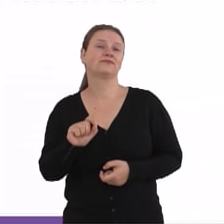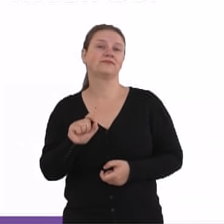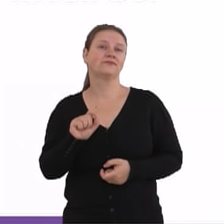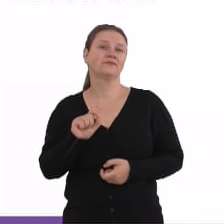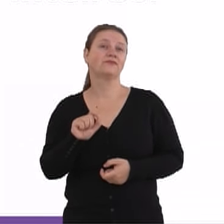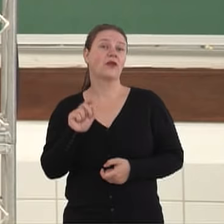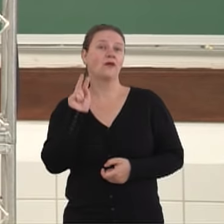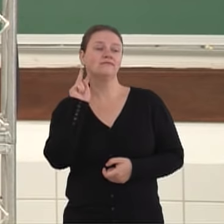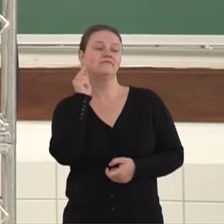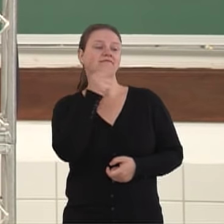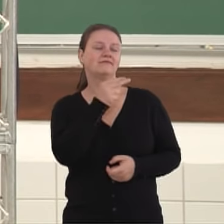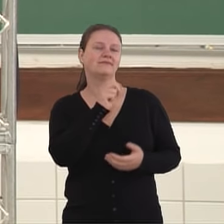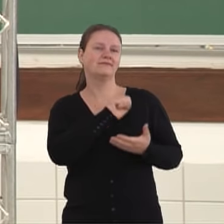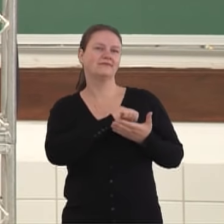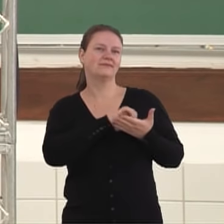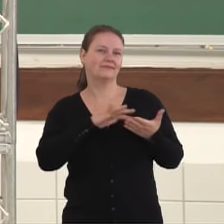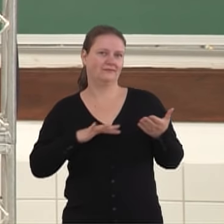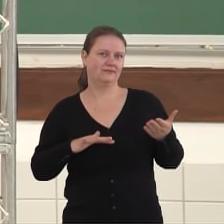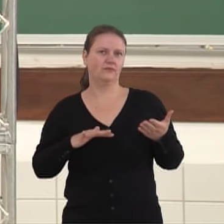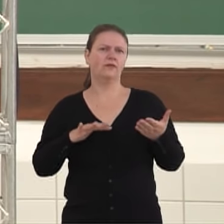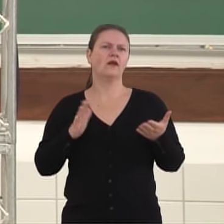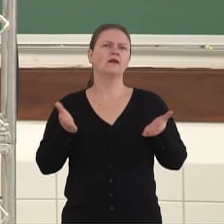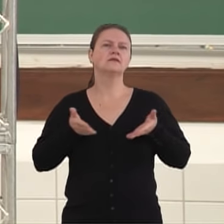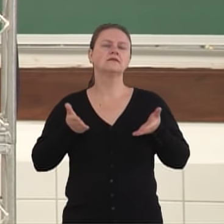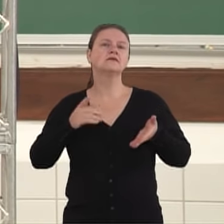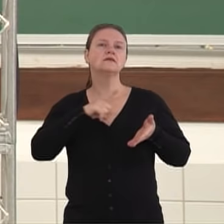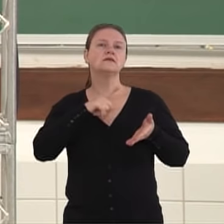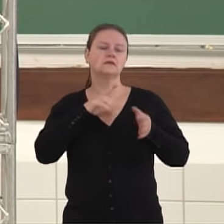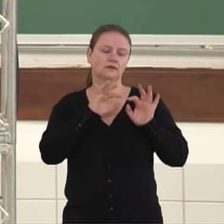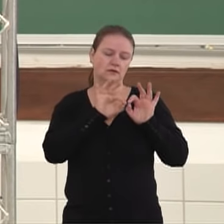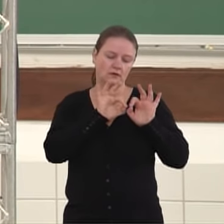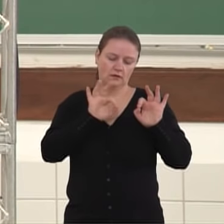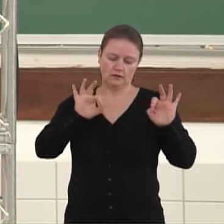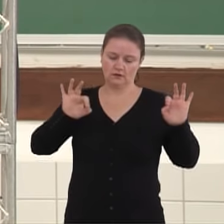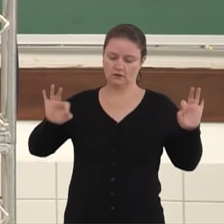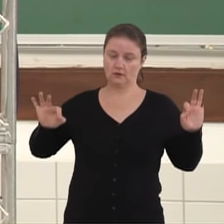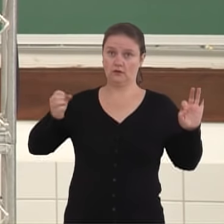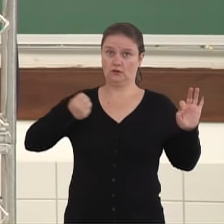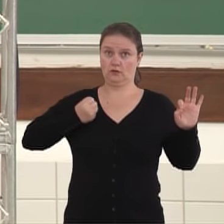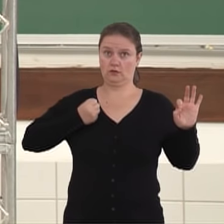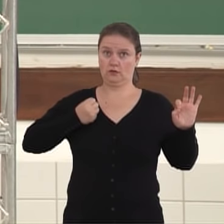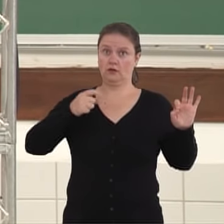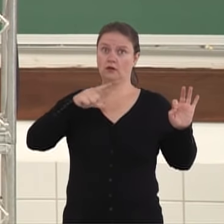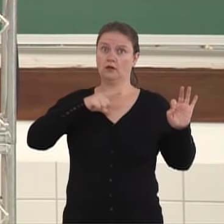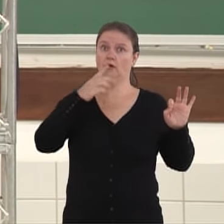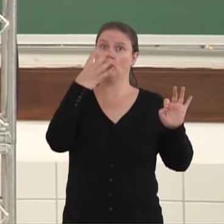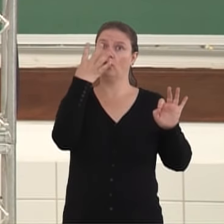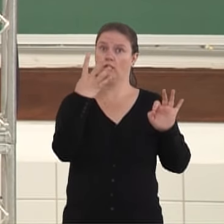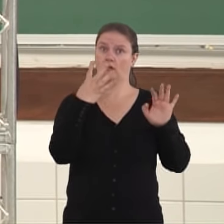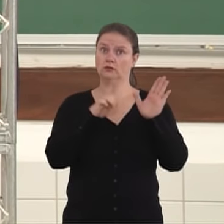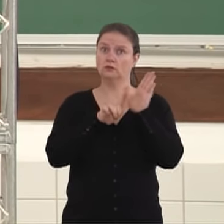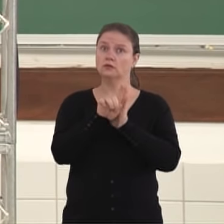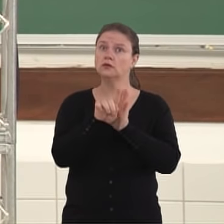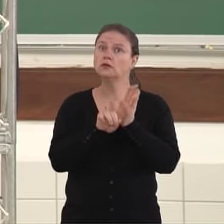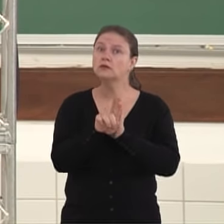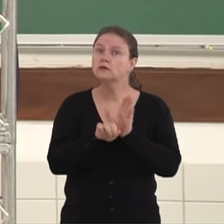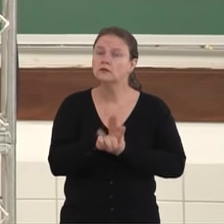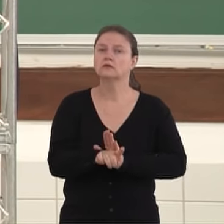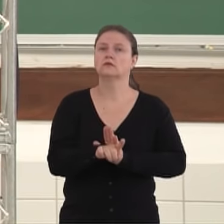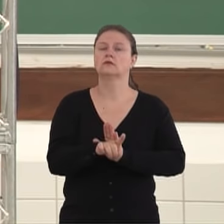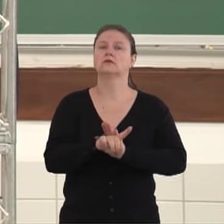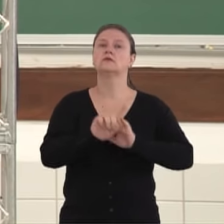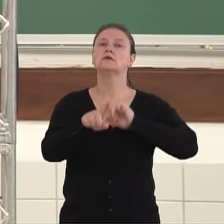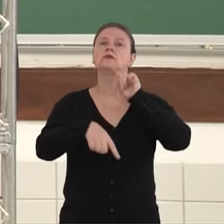Vamos ao quiz? Olha lá, nesse quiz eu tenho a reta numérica e 4 perguntas, tá? E vocês vão